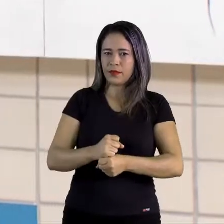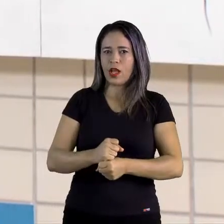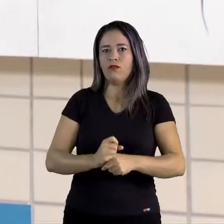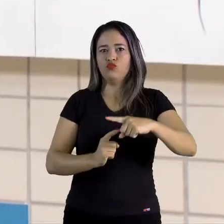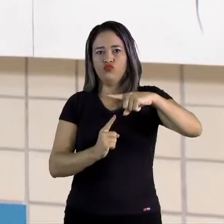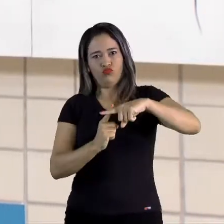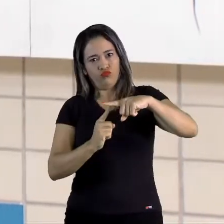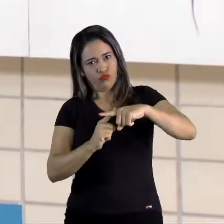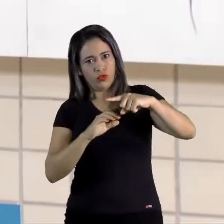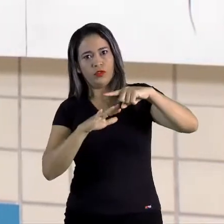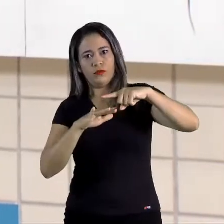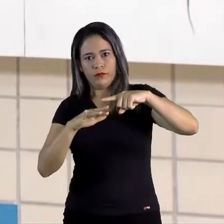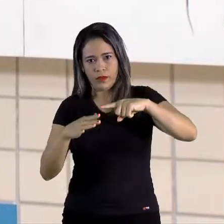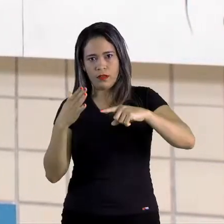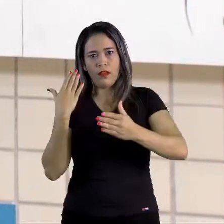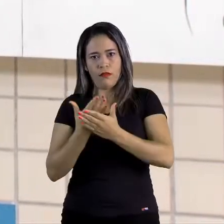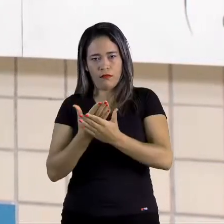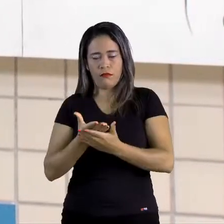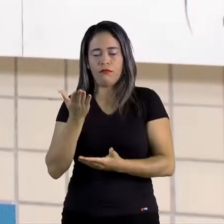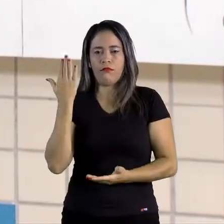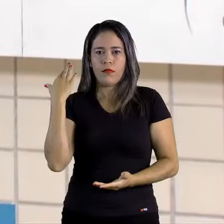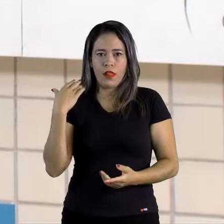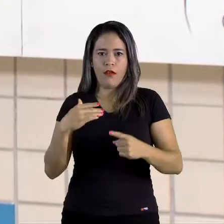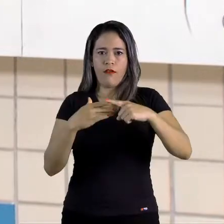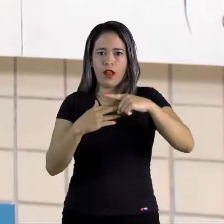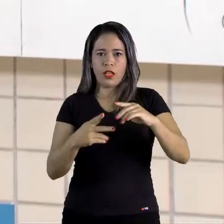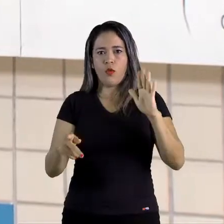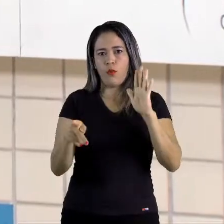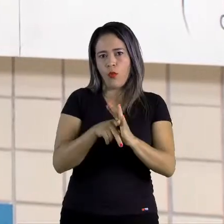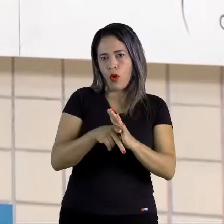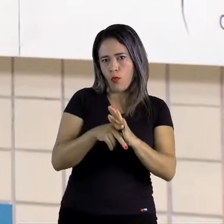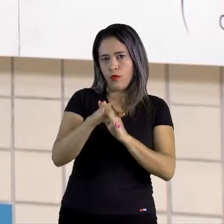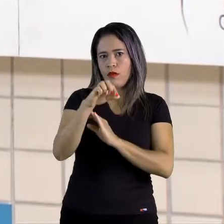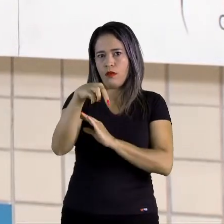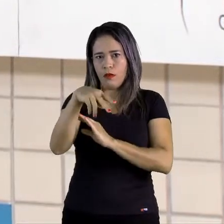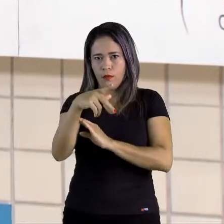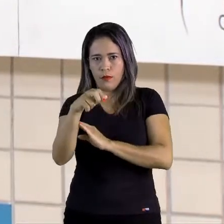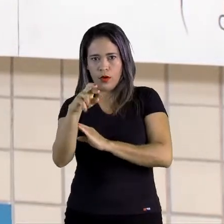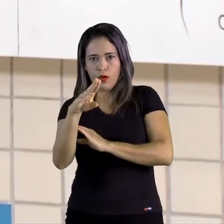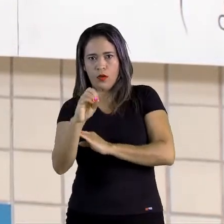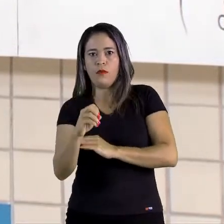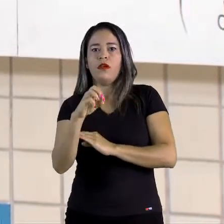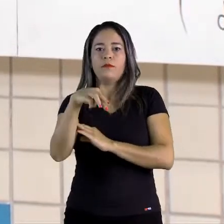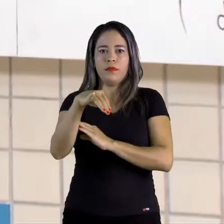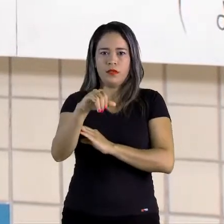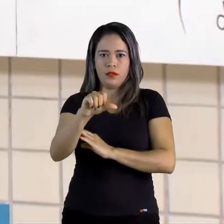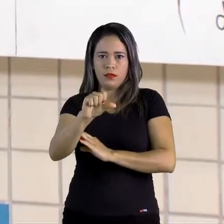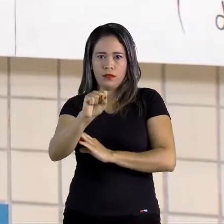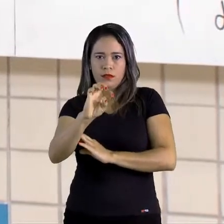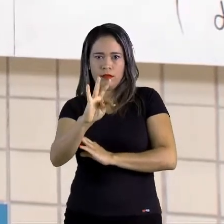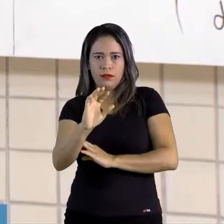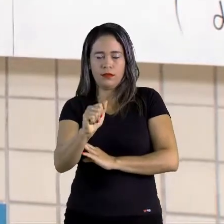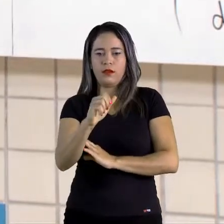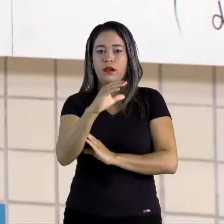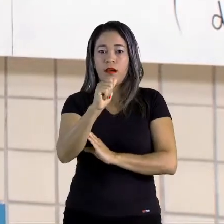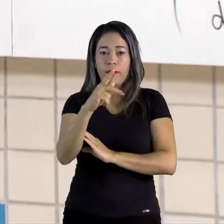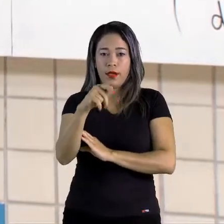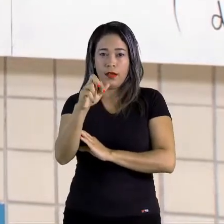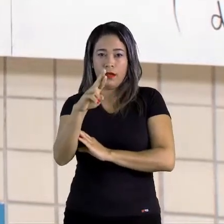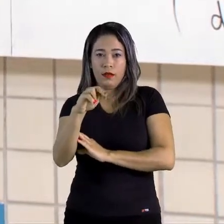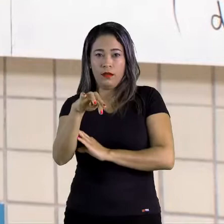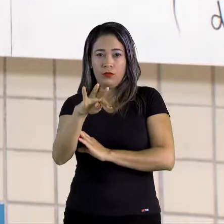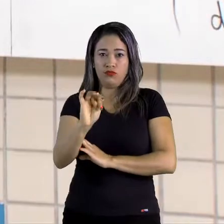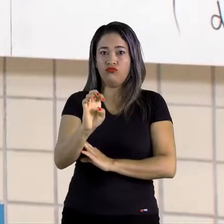de fração na aula passada, fração própria, imprópria, mista, aparente, equivalente. Aprendemos a